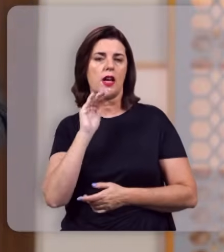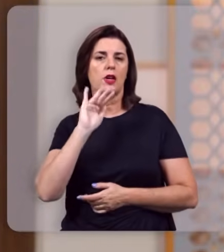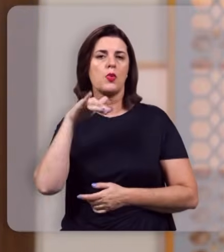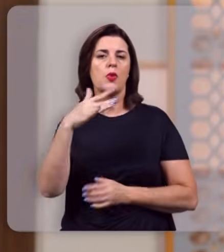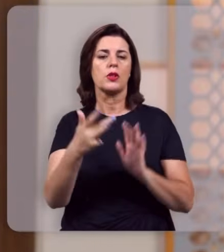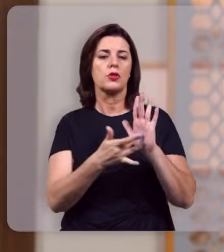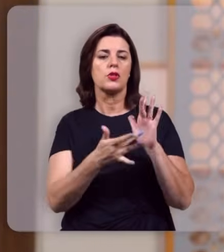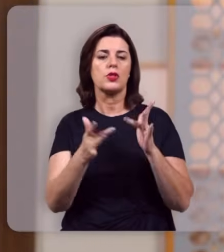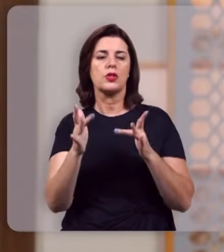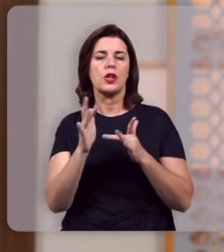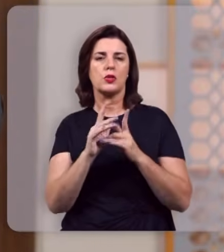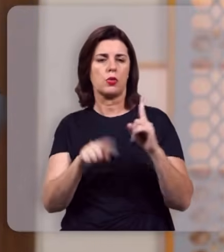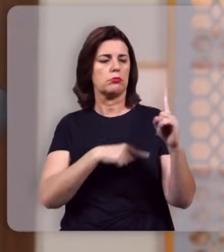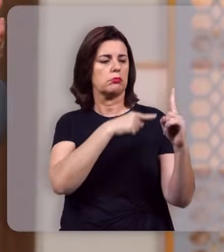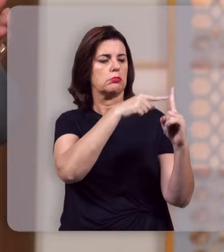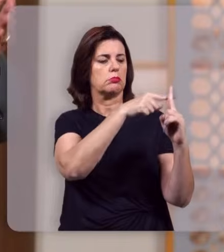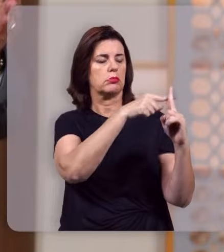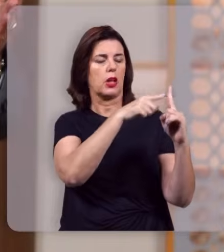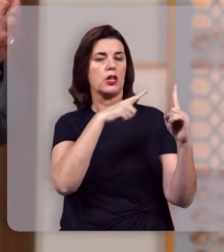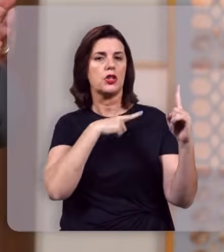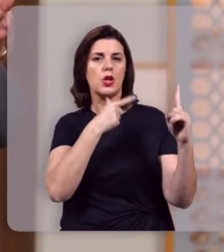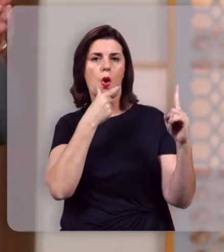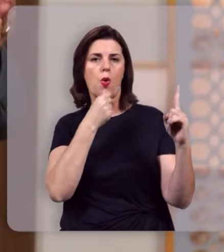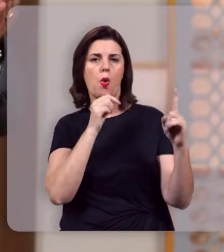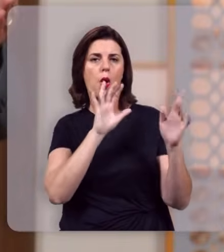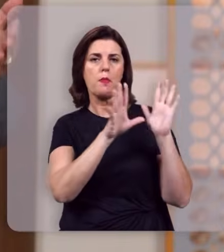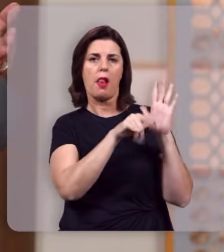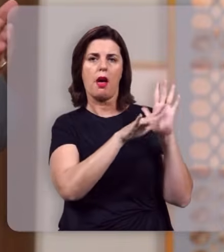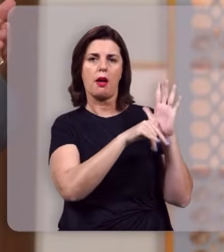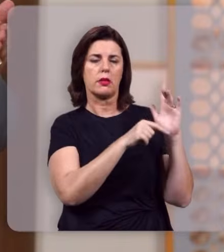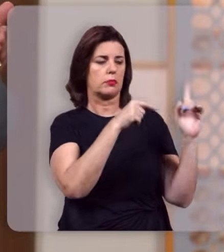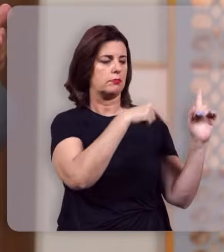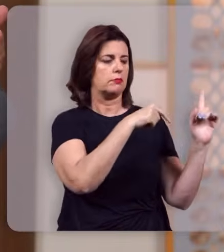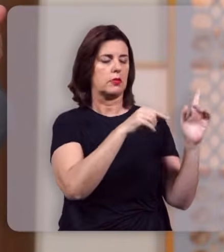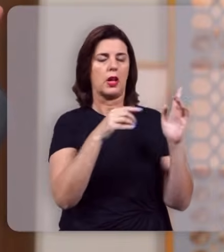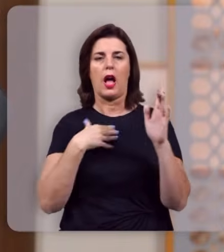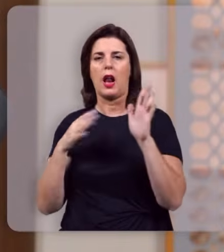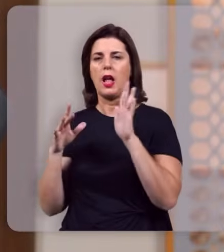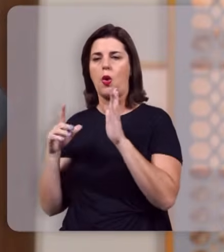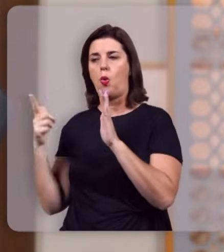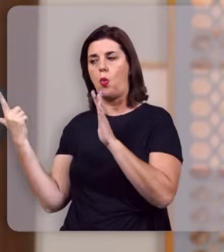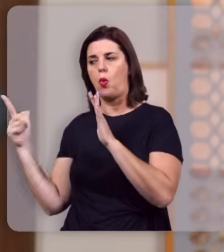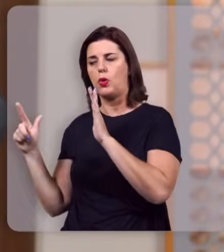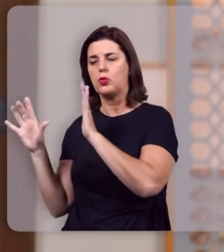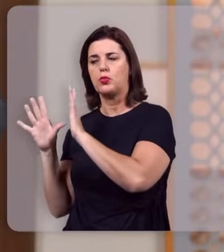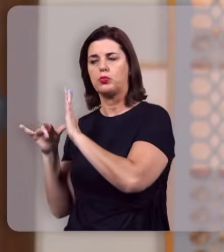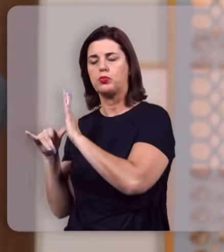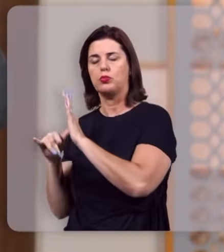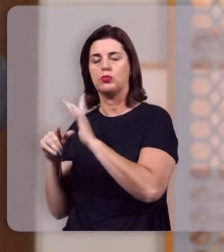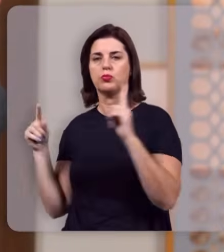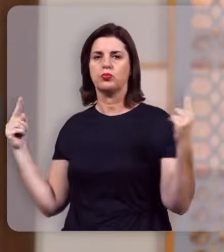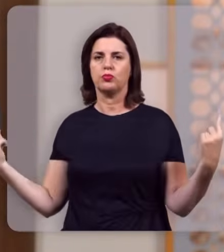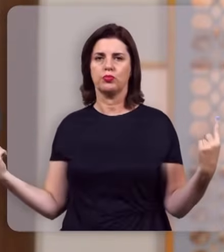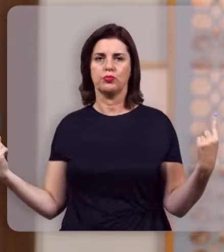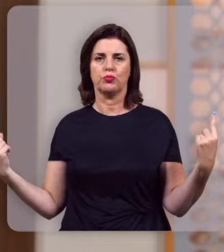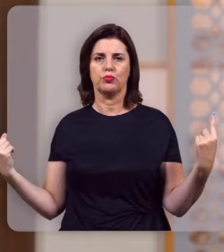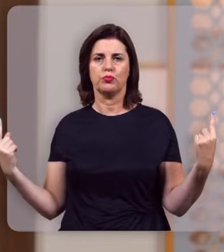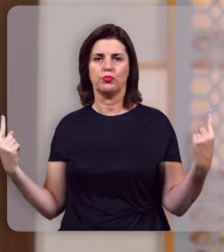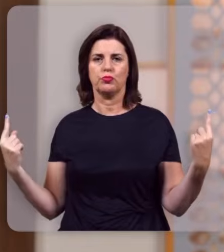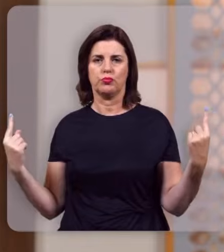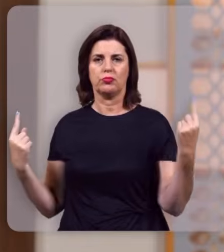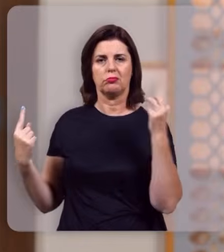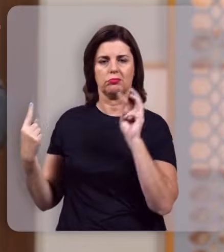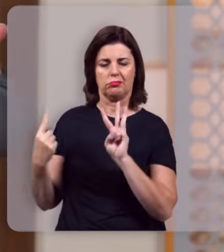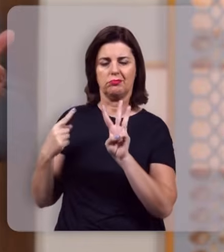quando Jesus foi crucificado, tinha um ladrão à sua direita e outro ladrão, um ladrão à sua direita e outro ladrão à sua